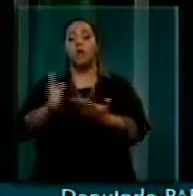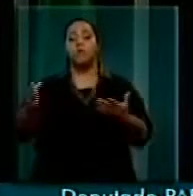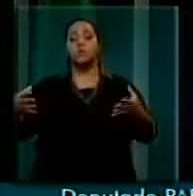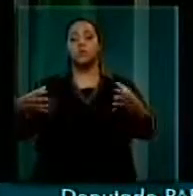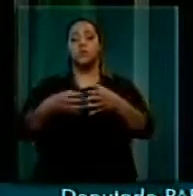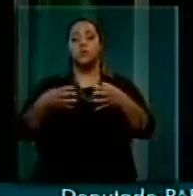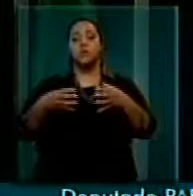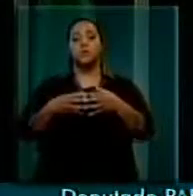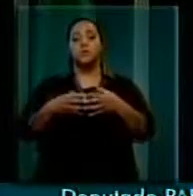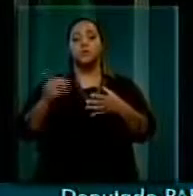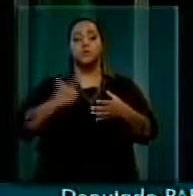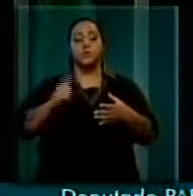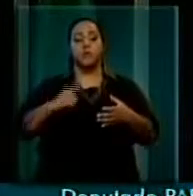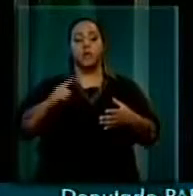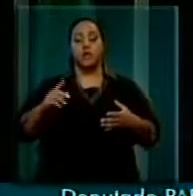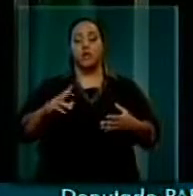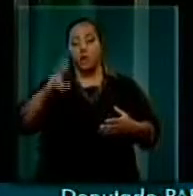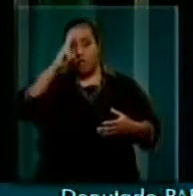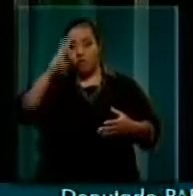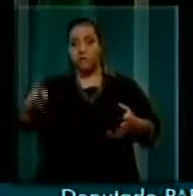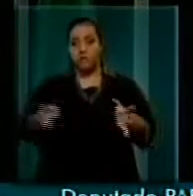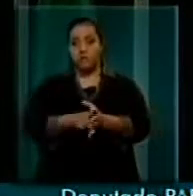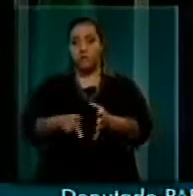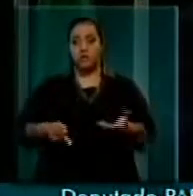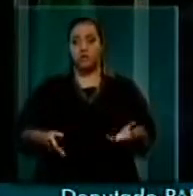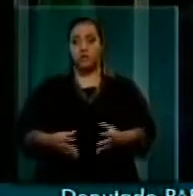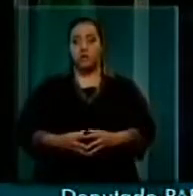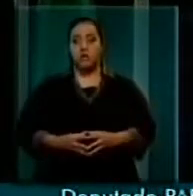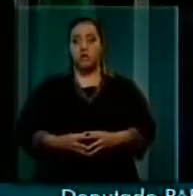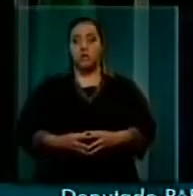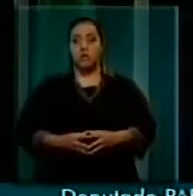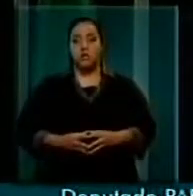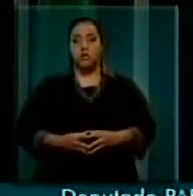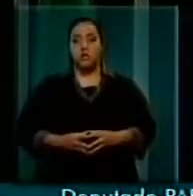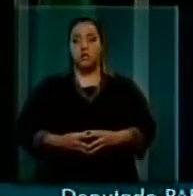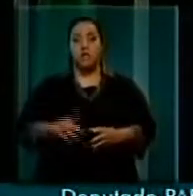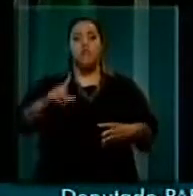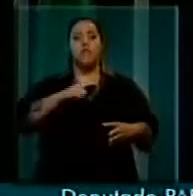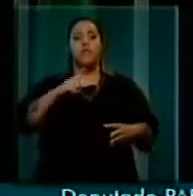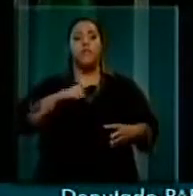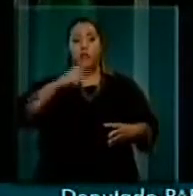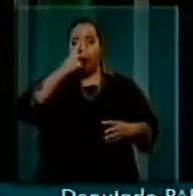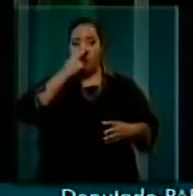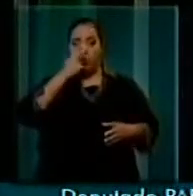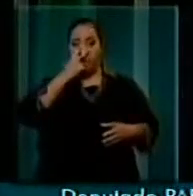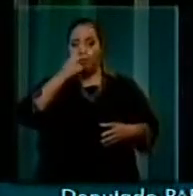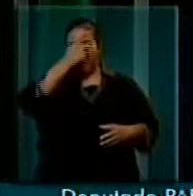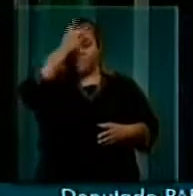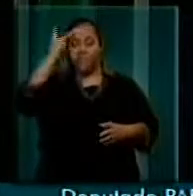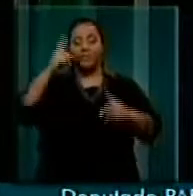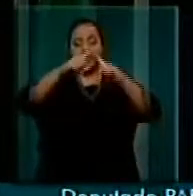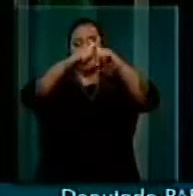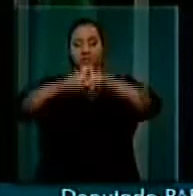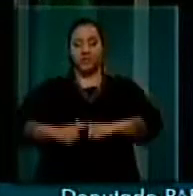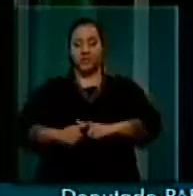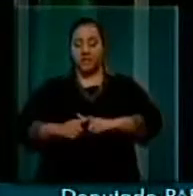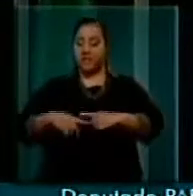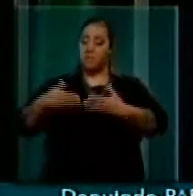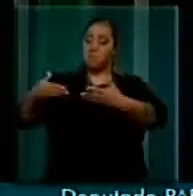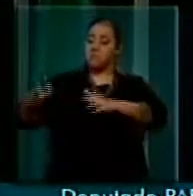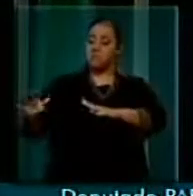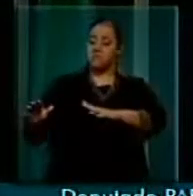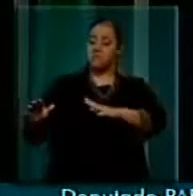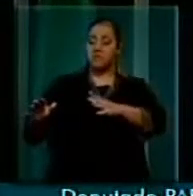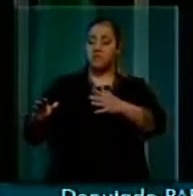de suas próprias forças e tem oponentes que aparentemente não estão muito dispostos a